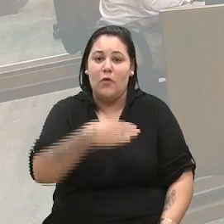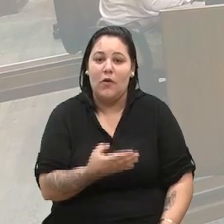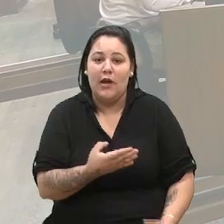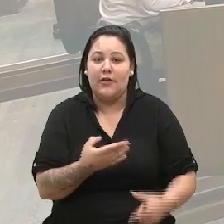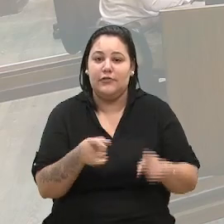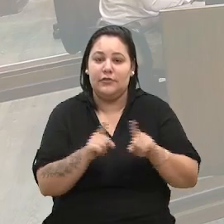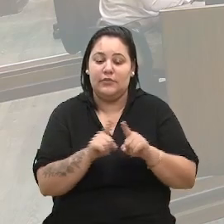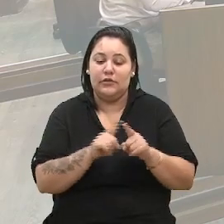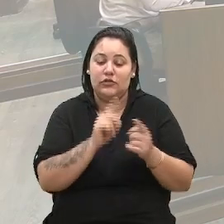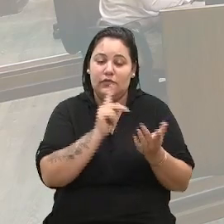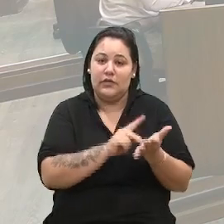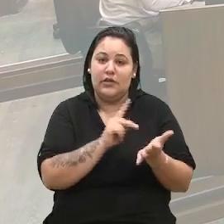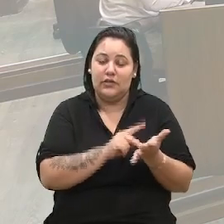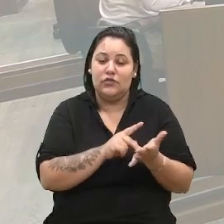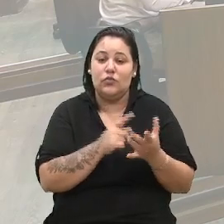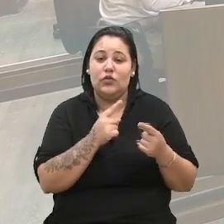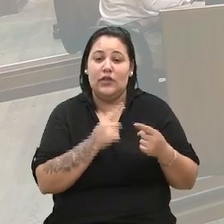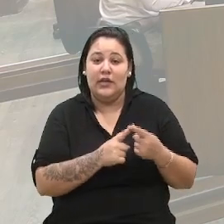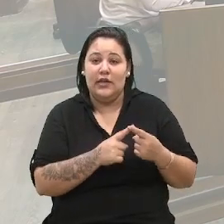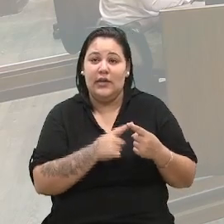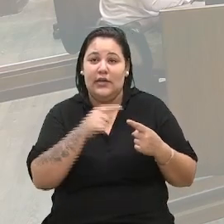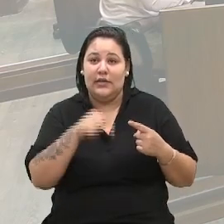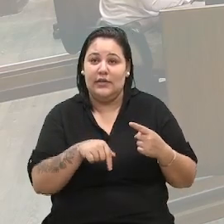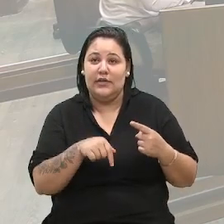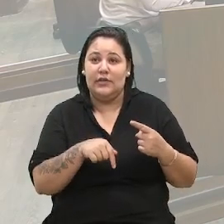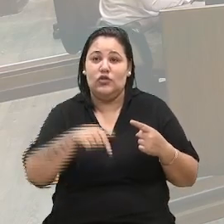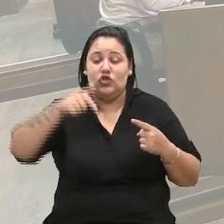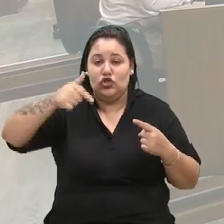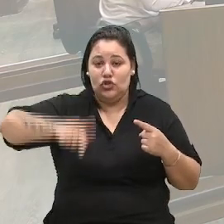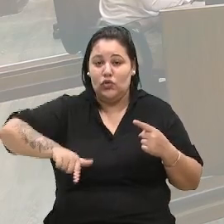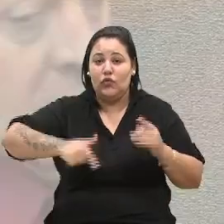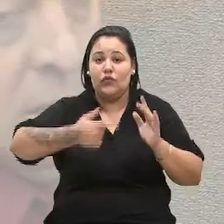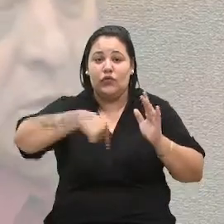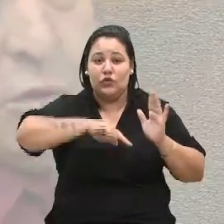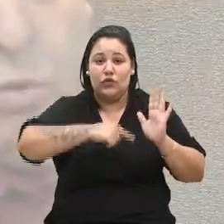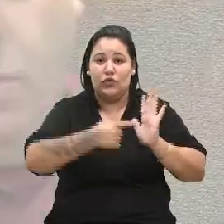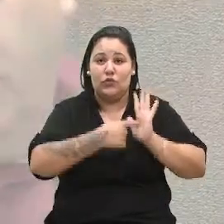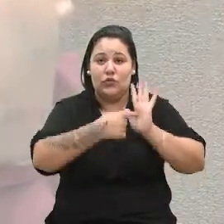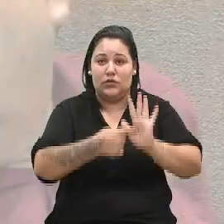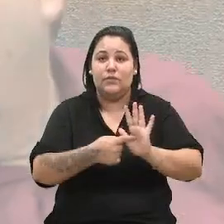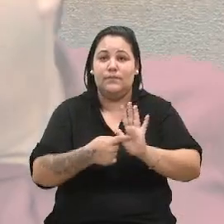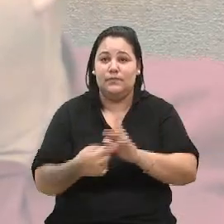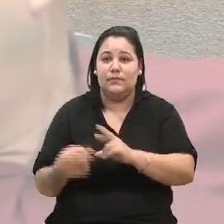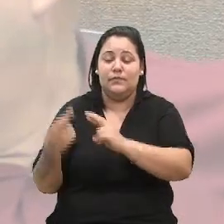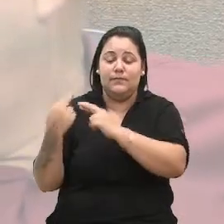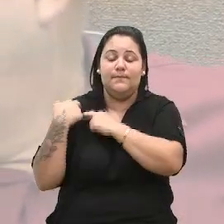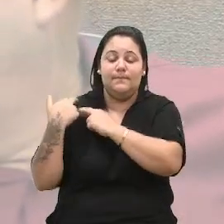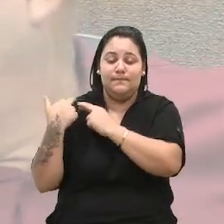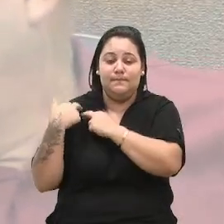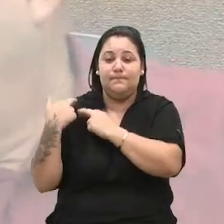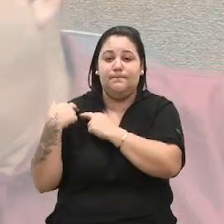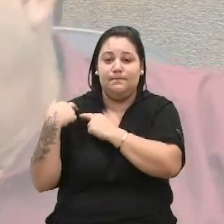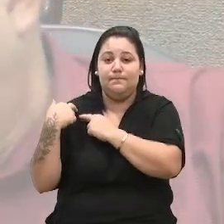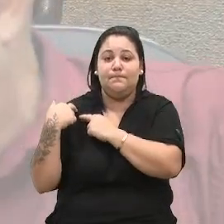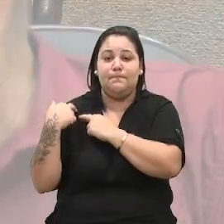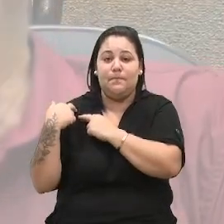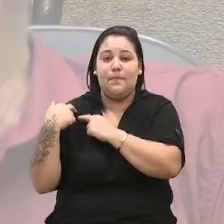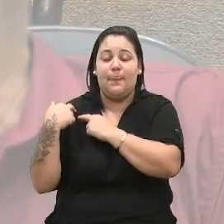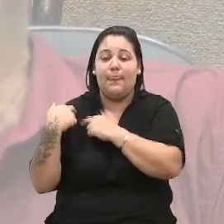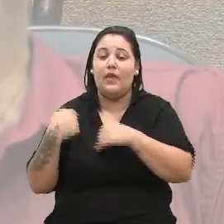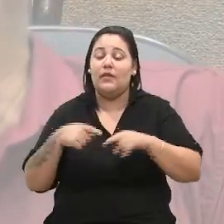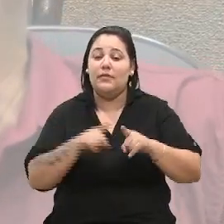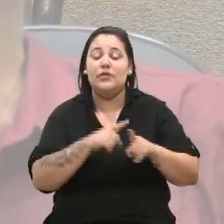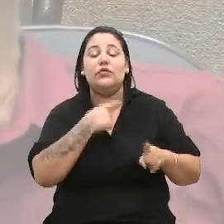fato, o parlamento, vereador Felipe, mais uma vez aqui demonstra a sua responsabilidade e também o desejo